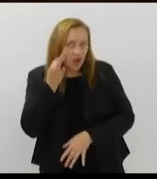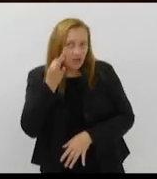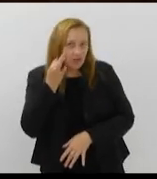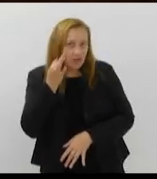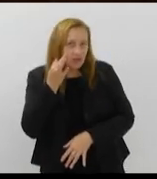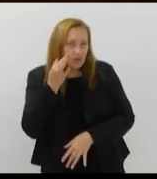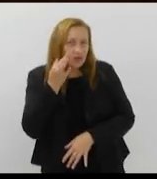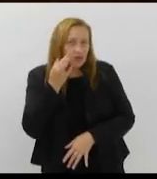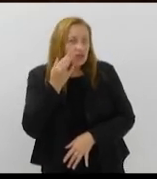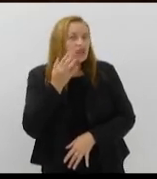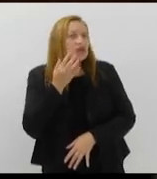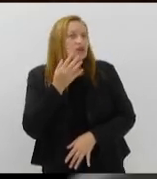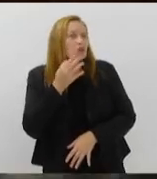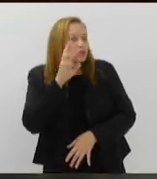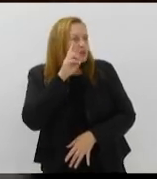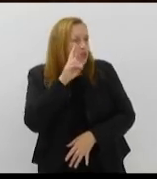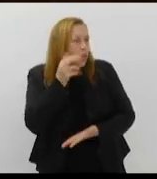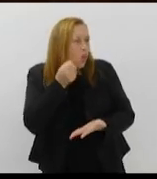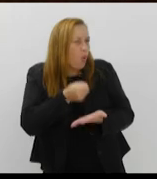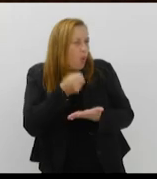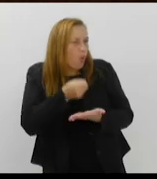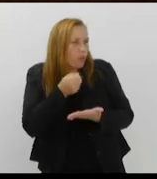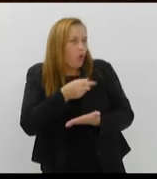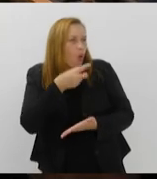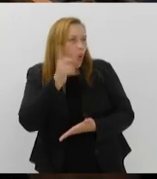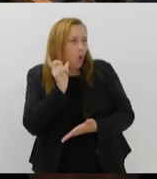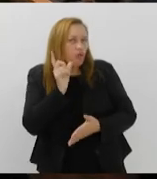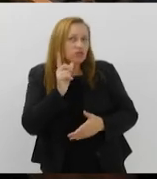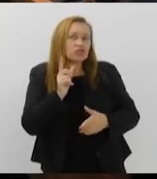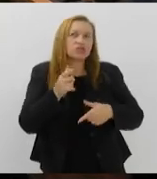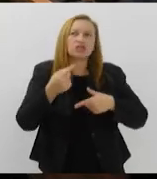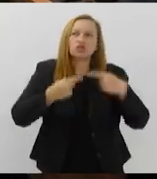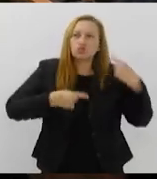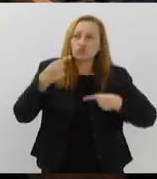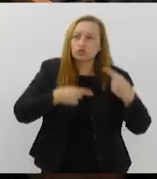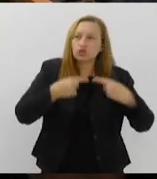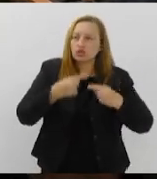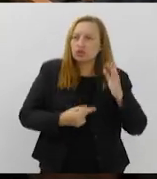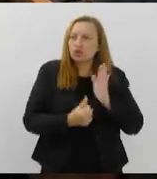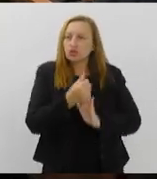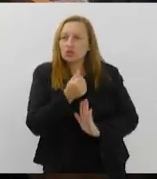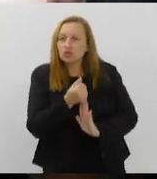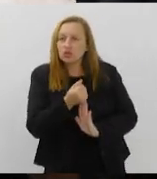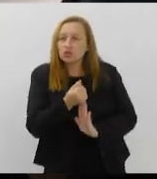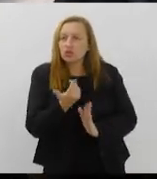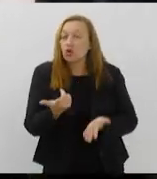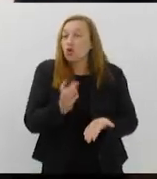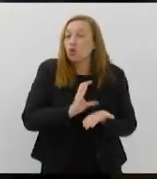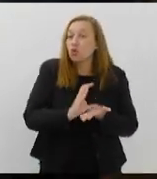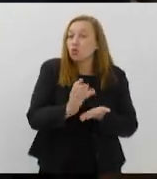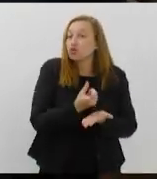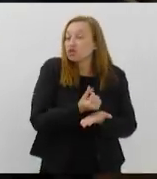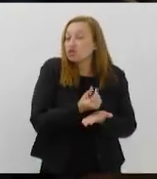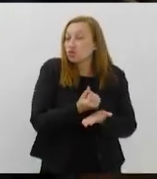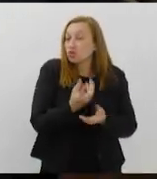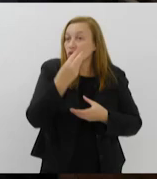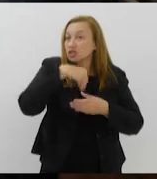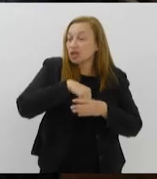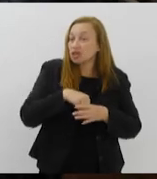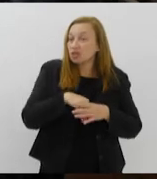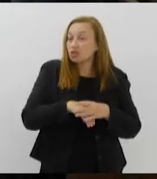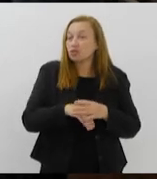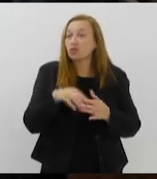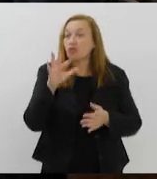Serafini, Vossa Excelência cobrou ontem, na discussão do orçamento, o recurso que a gente criou dentro do